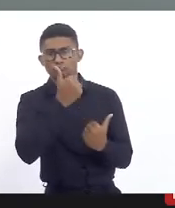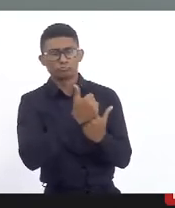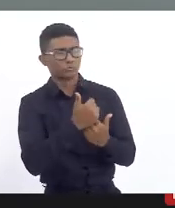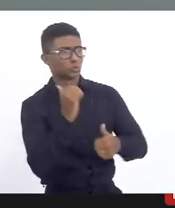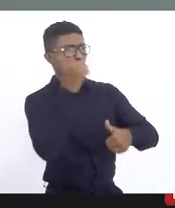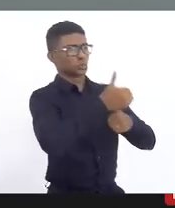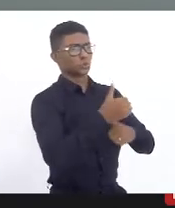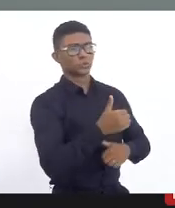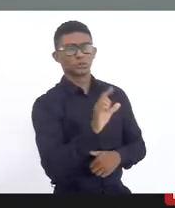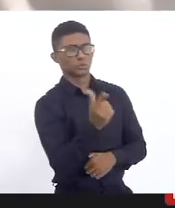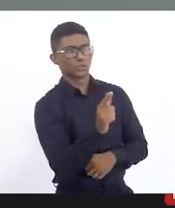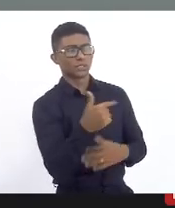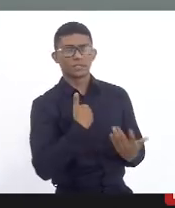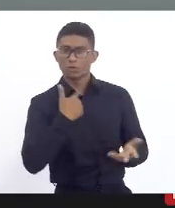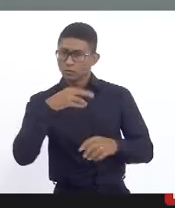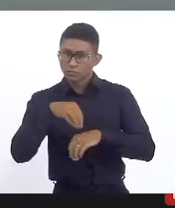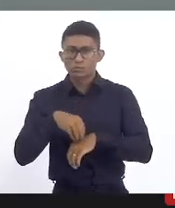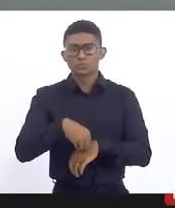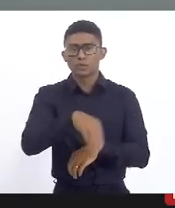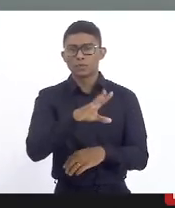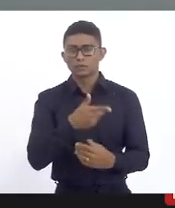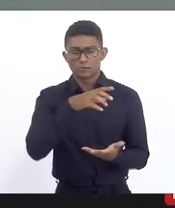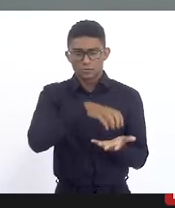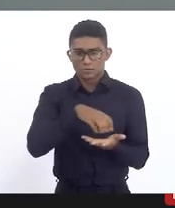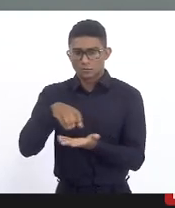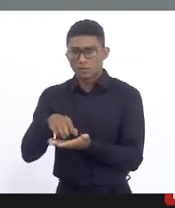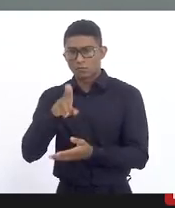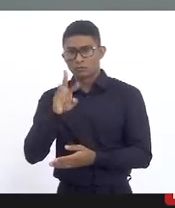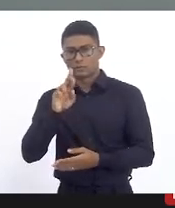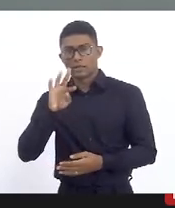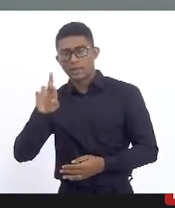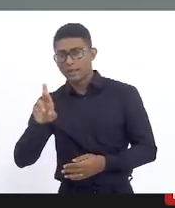sugestão. Em vez de plantar duas grandes UTS, implantar